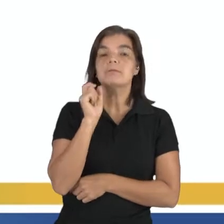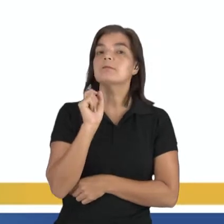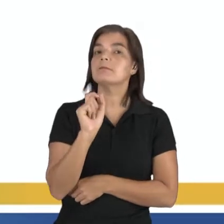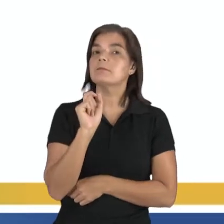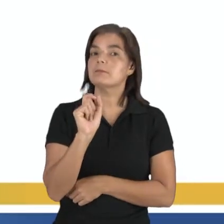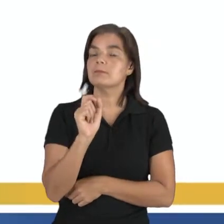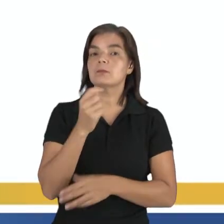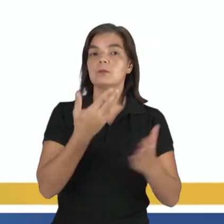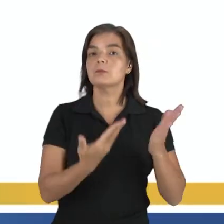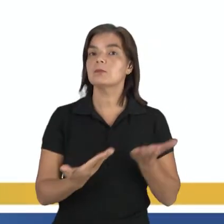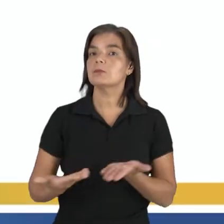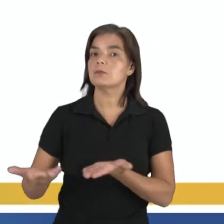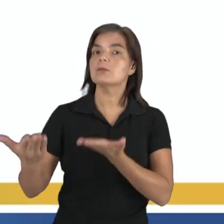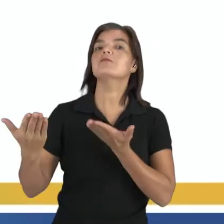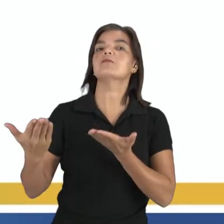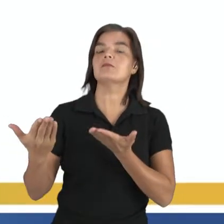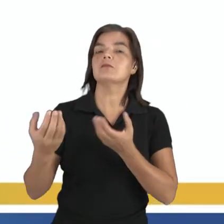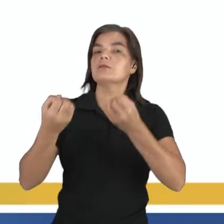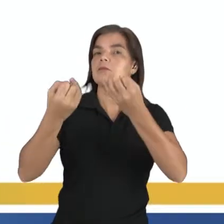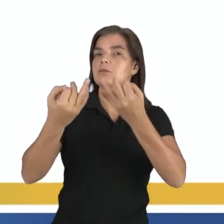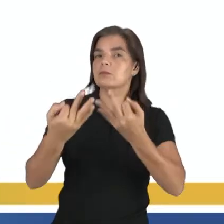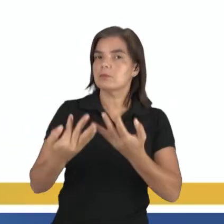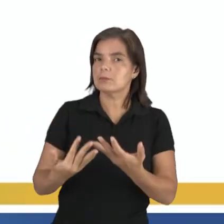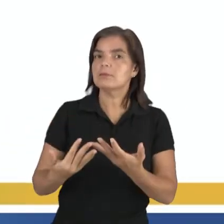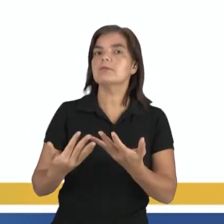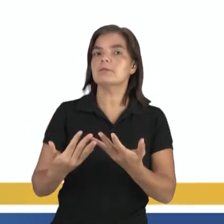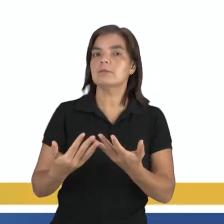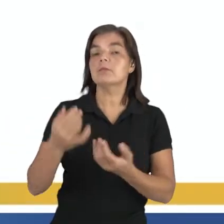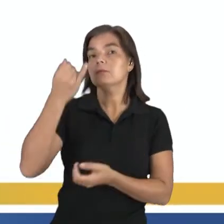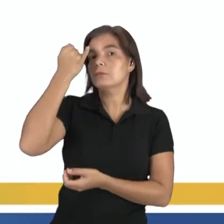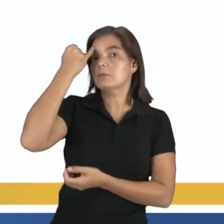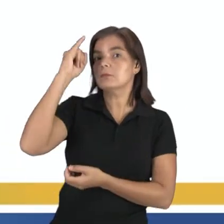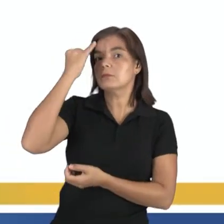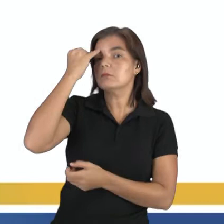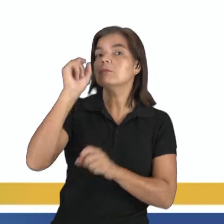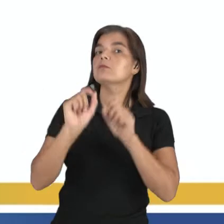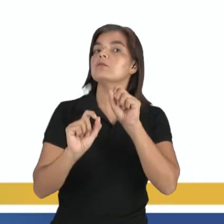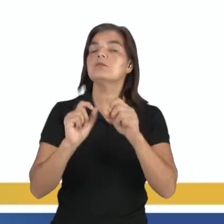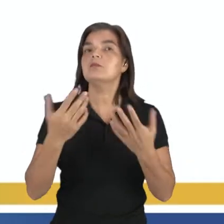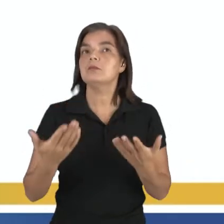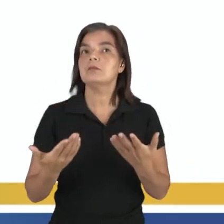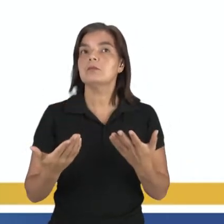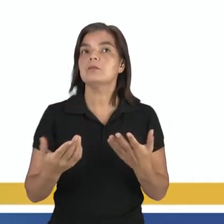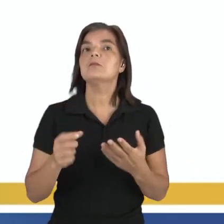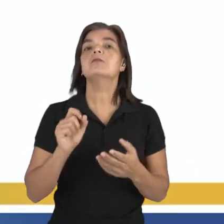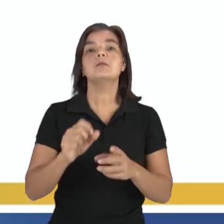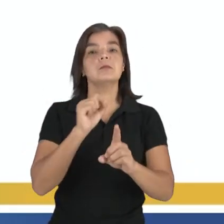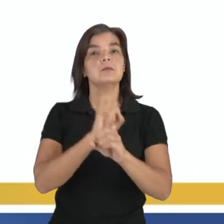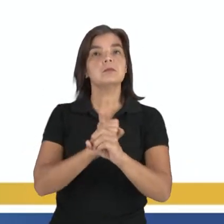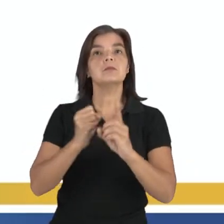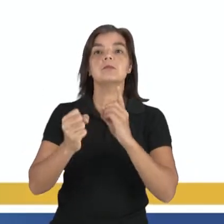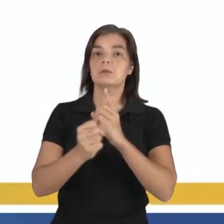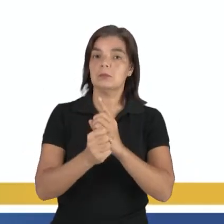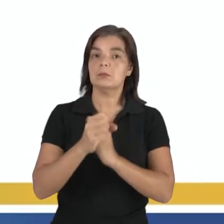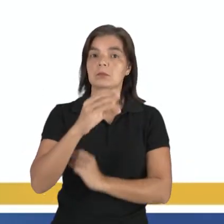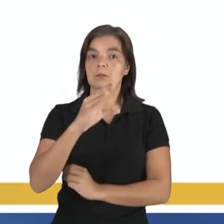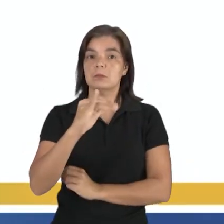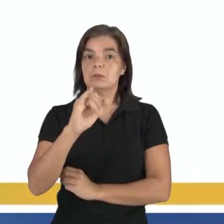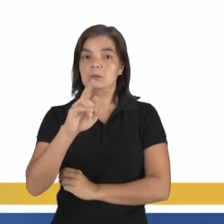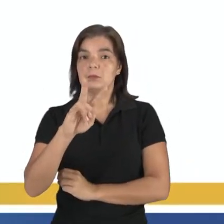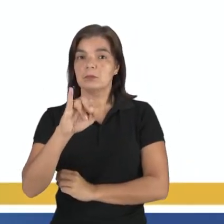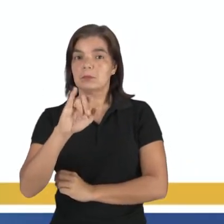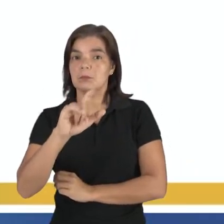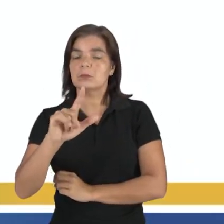tela, eu apresento um breve conceito, uma breve ideia a respeito do que vem a ser a sociedade